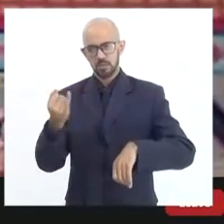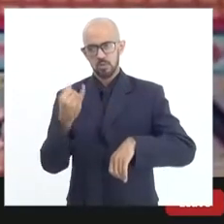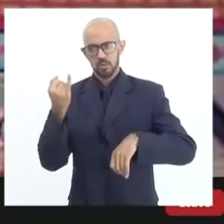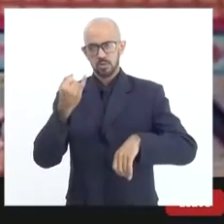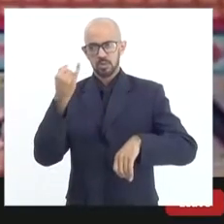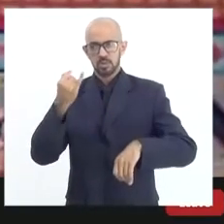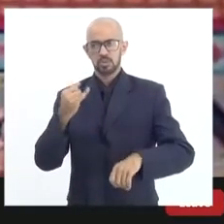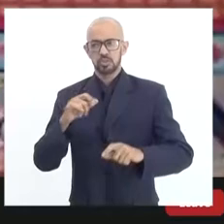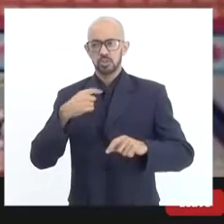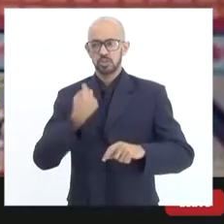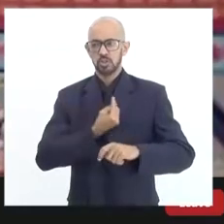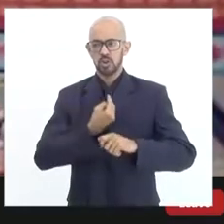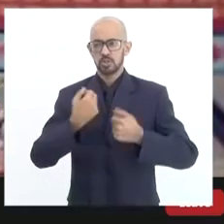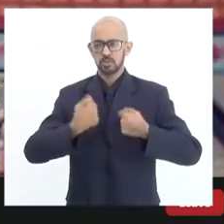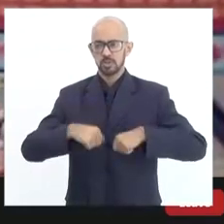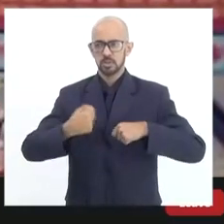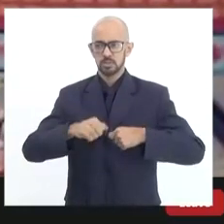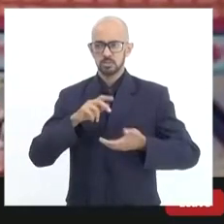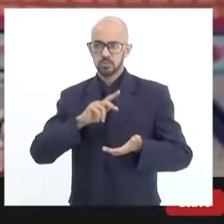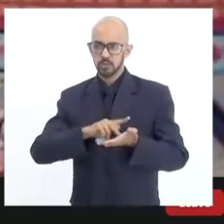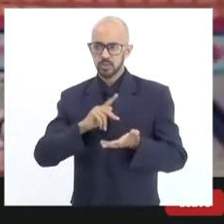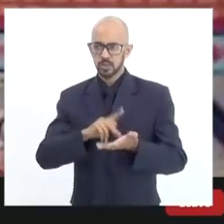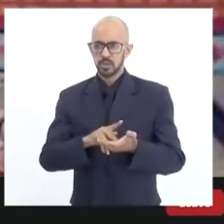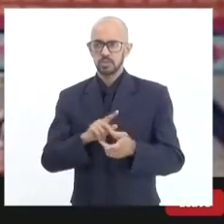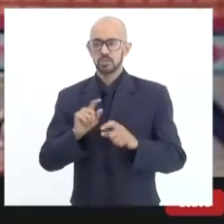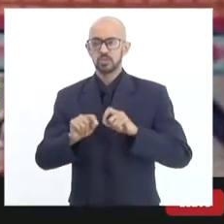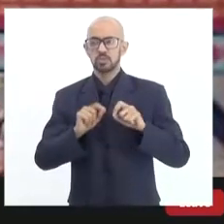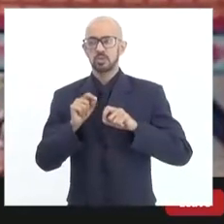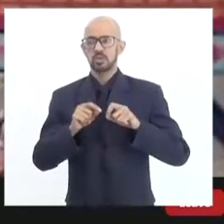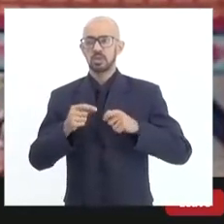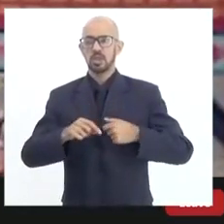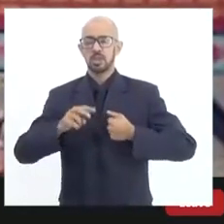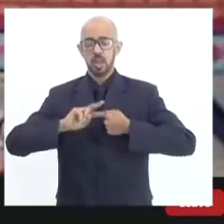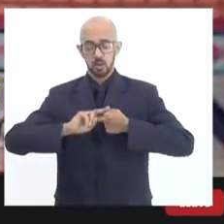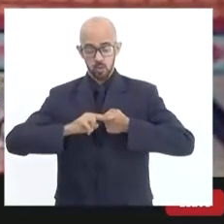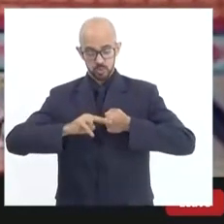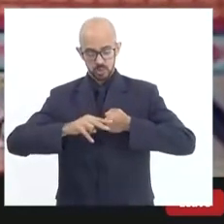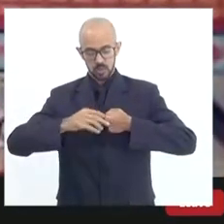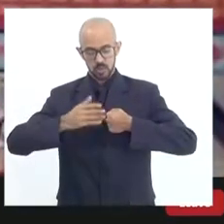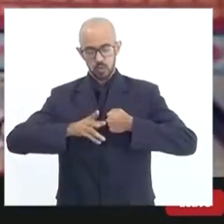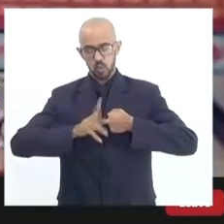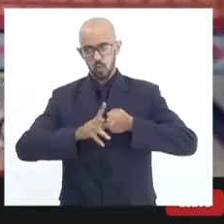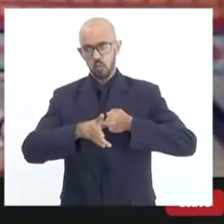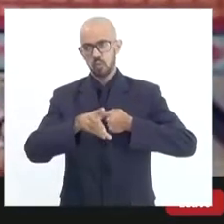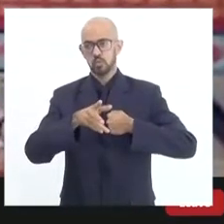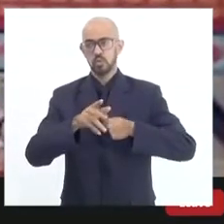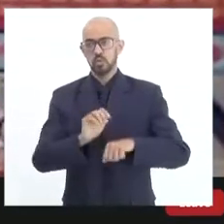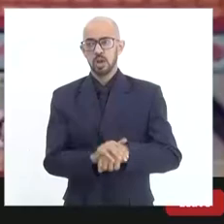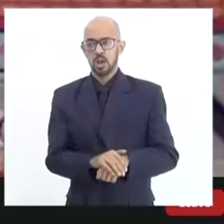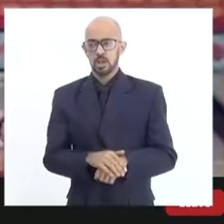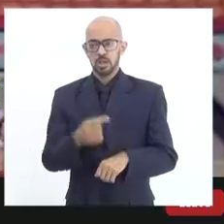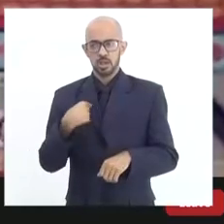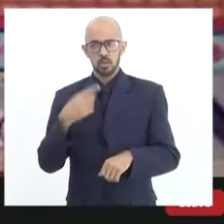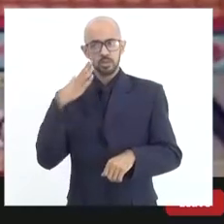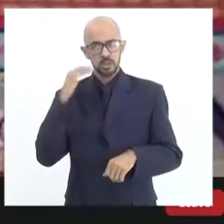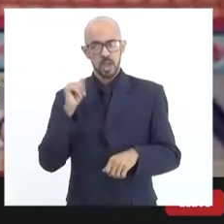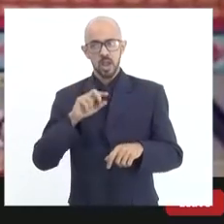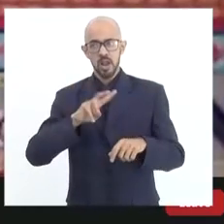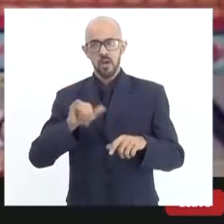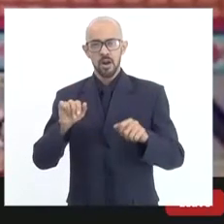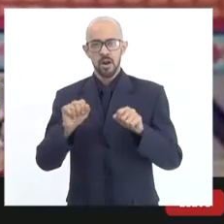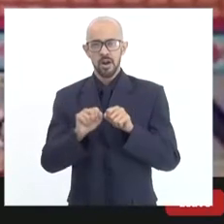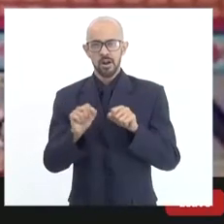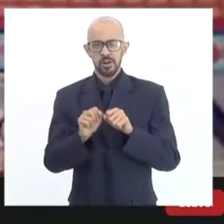importante, que a gente precisa, de fato, dar consequência a ela, eu sei que daremos, mas de maneira muito forte. É um